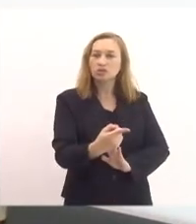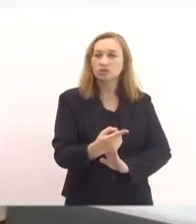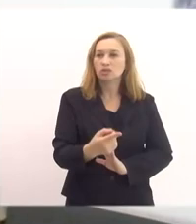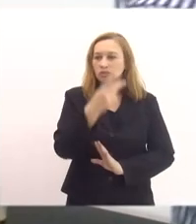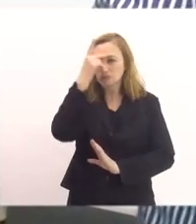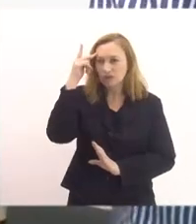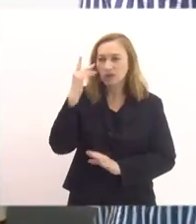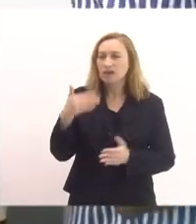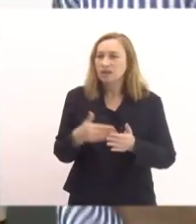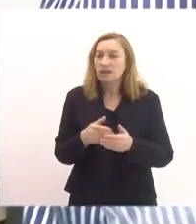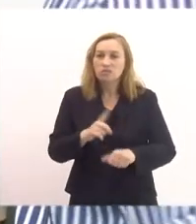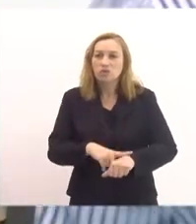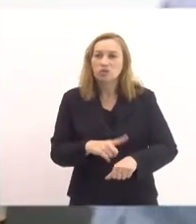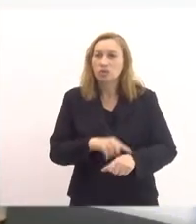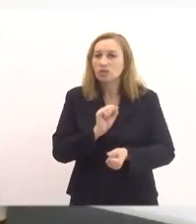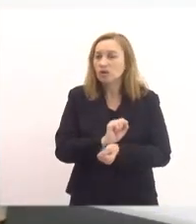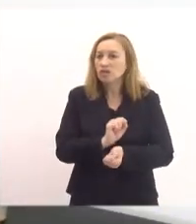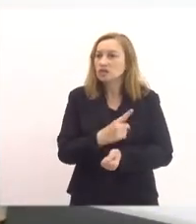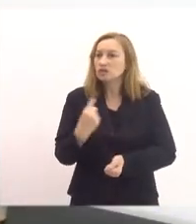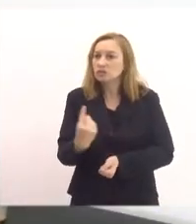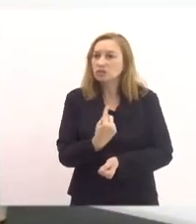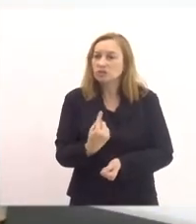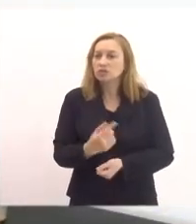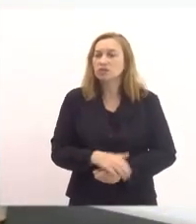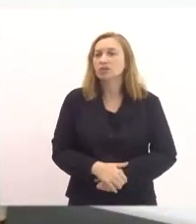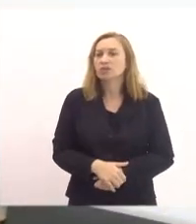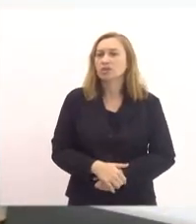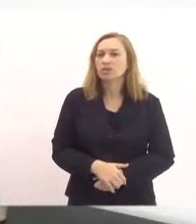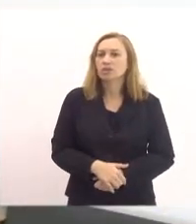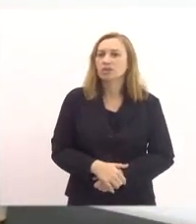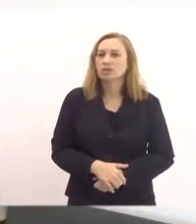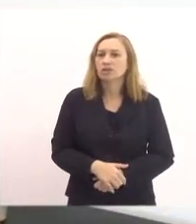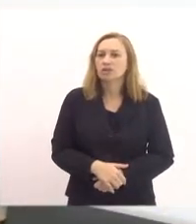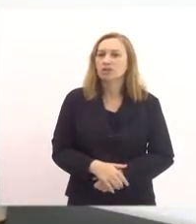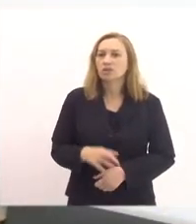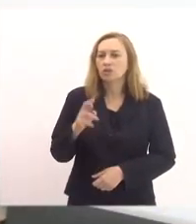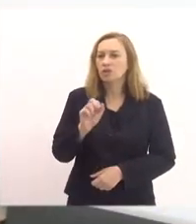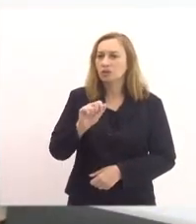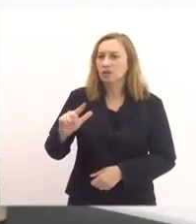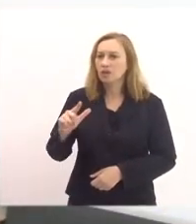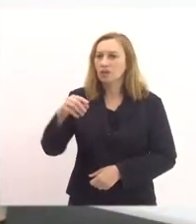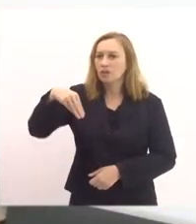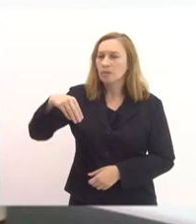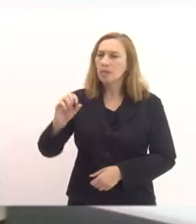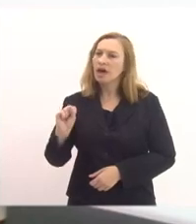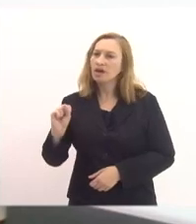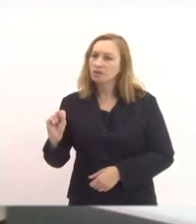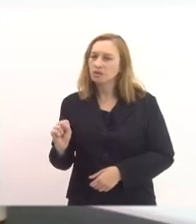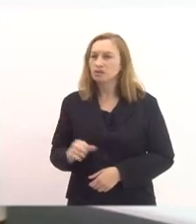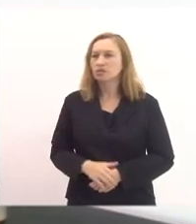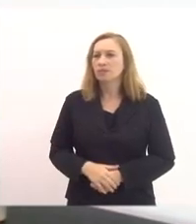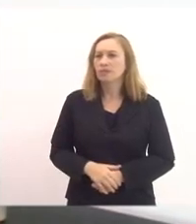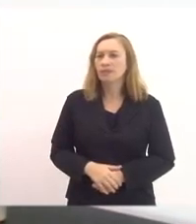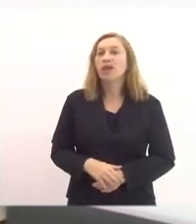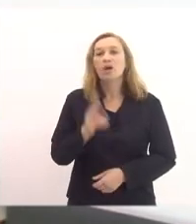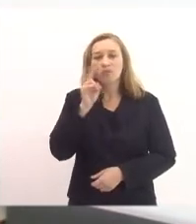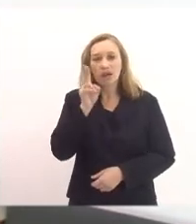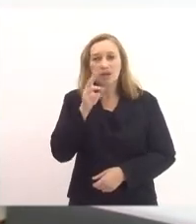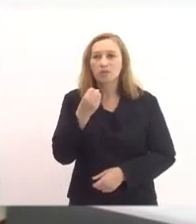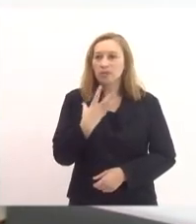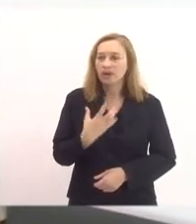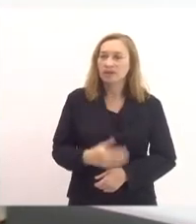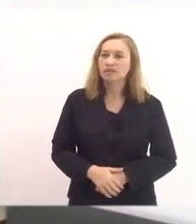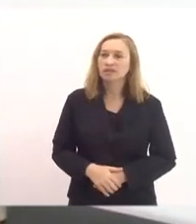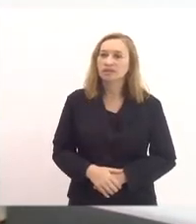esse momento, até esse momento, nós estamos aguardando. E qual o parecer que o coronel Marcos, né? E eu me lembro muito bem dele, ele,